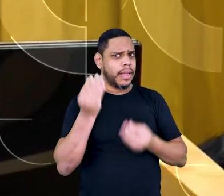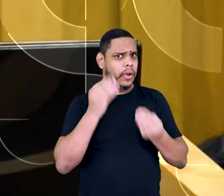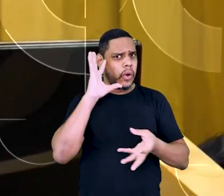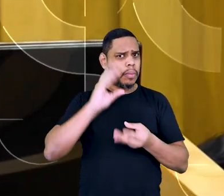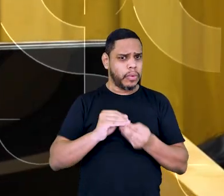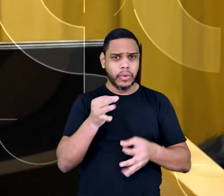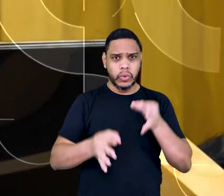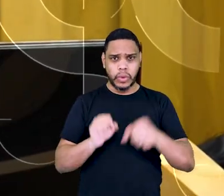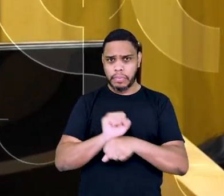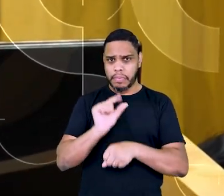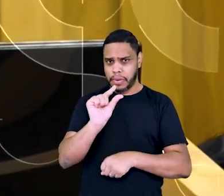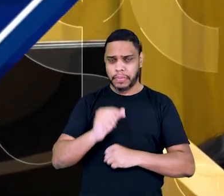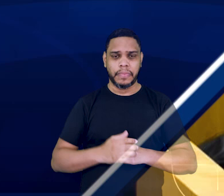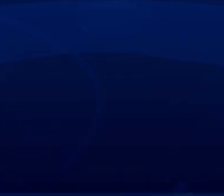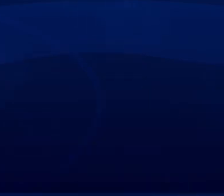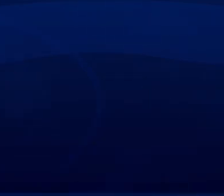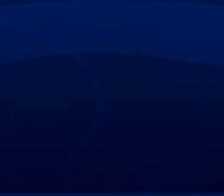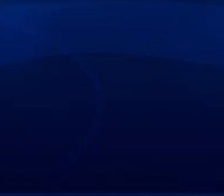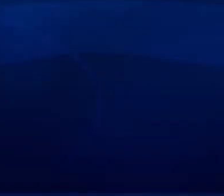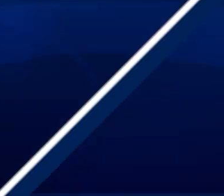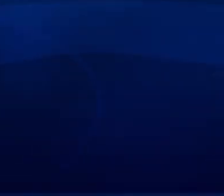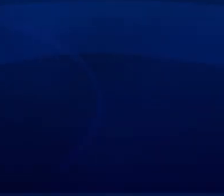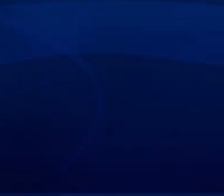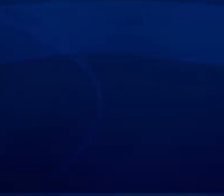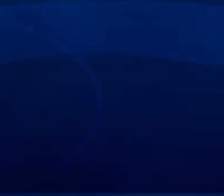julgamento daqui a pouco.